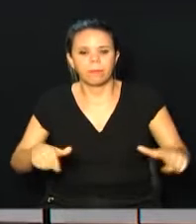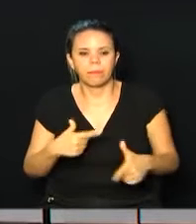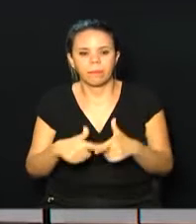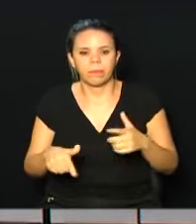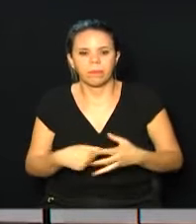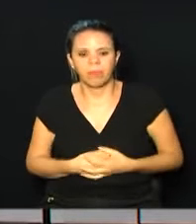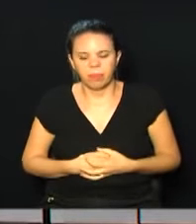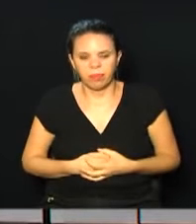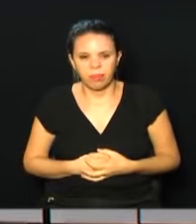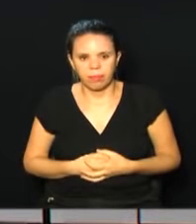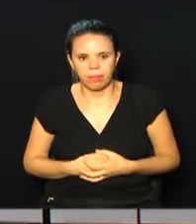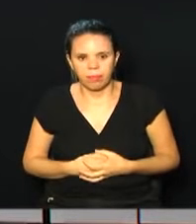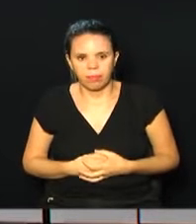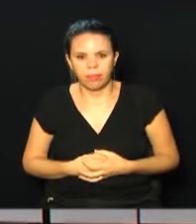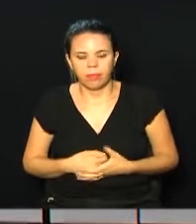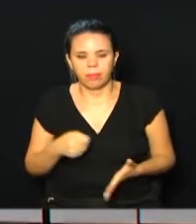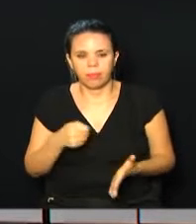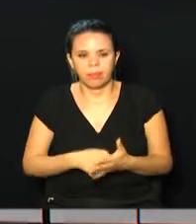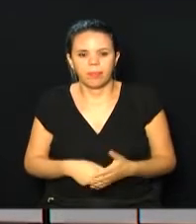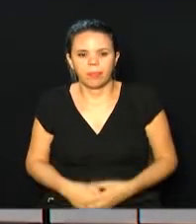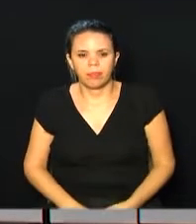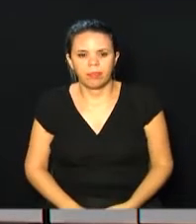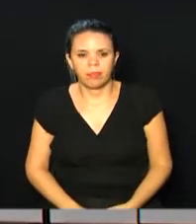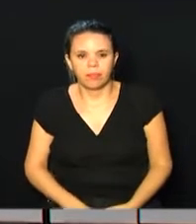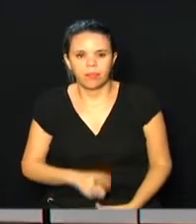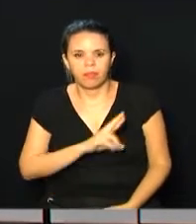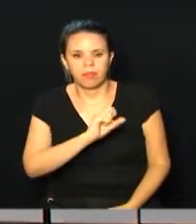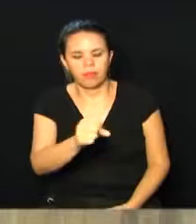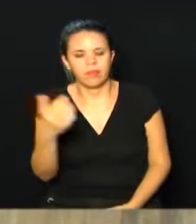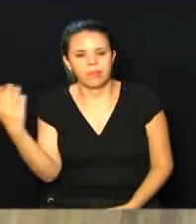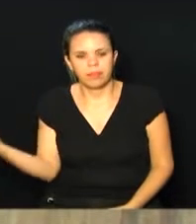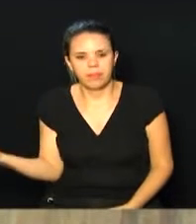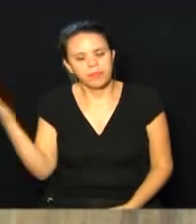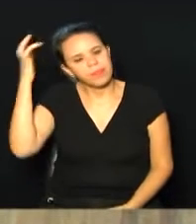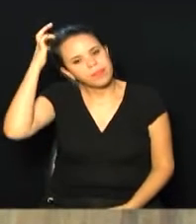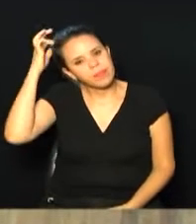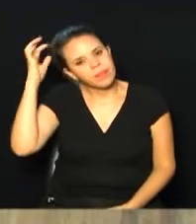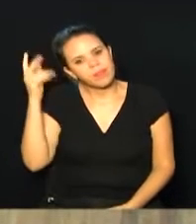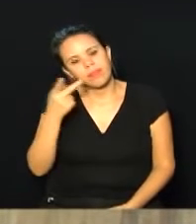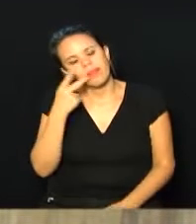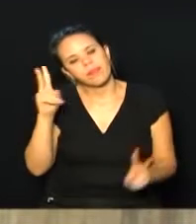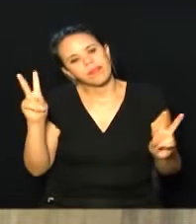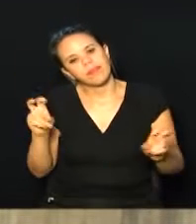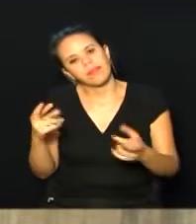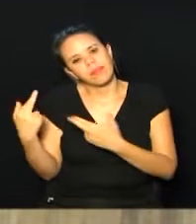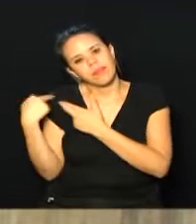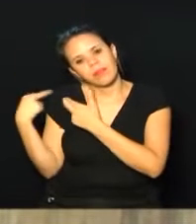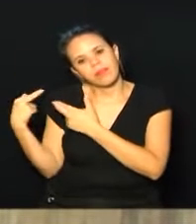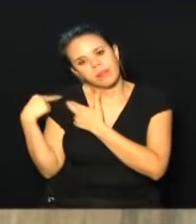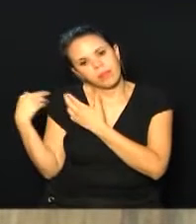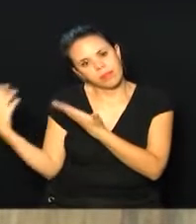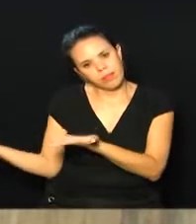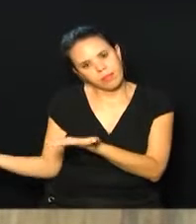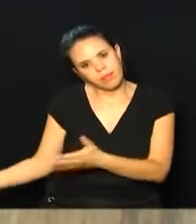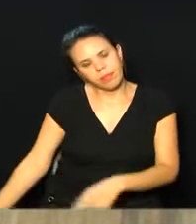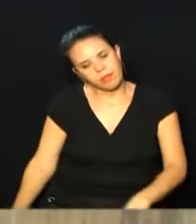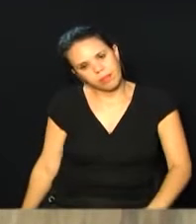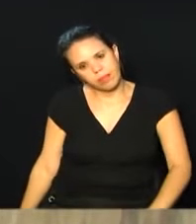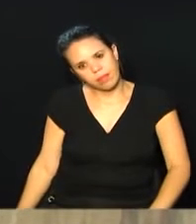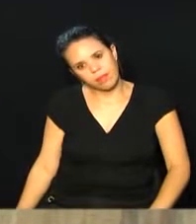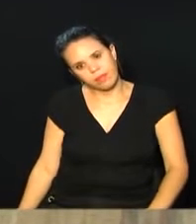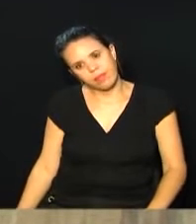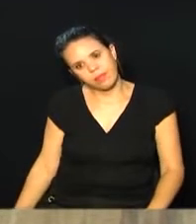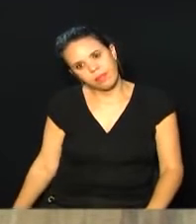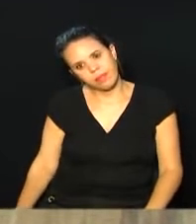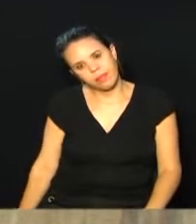problema, é uma batalha diária. Rossini. Você está falando sobre responsabilidade, né?